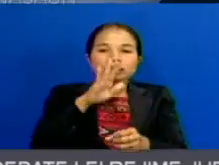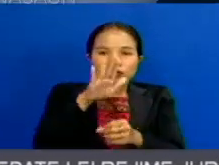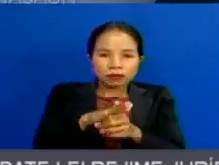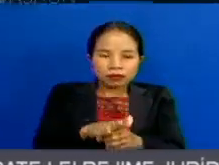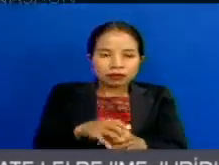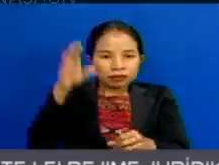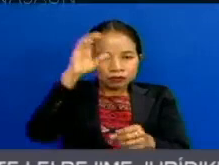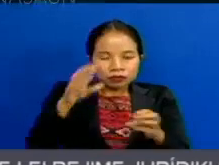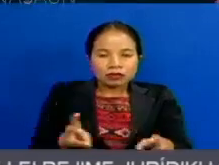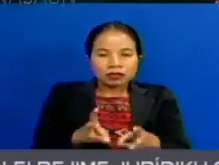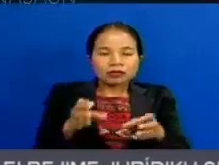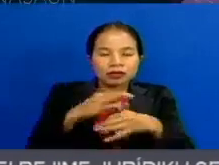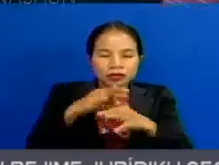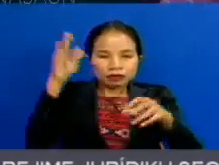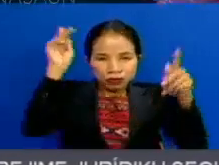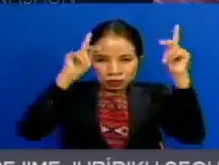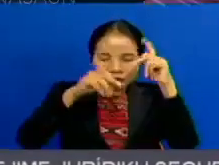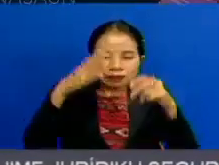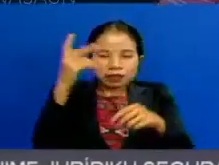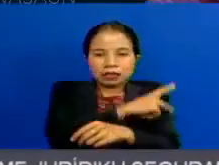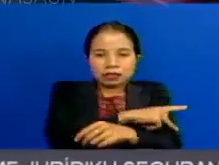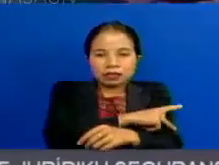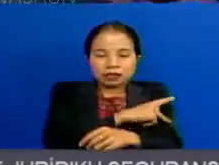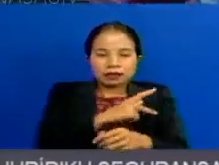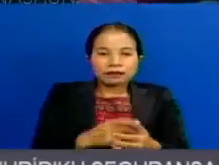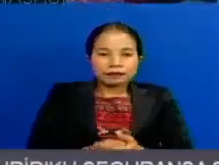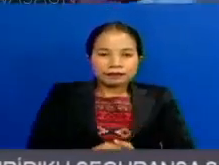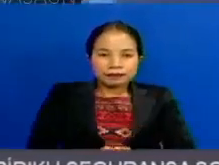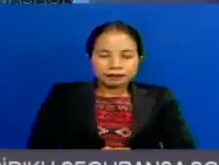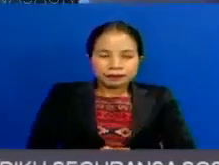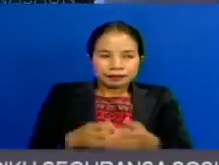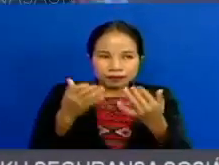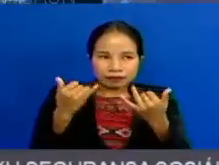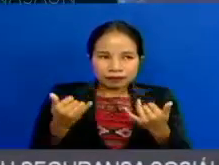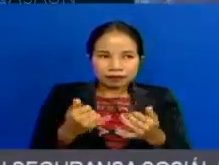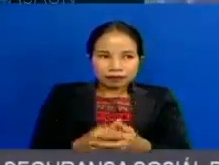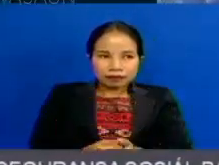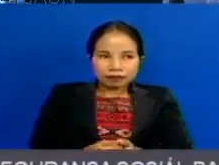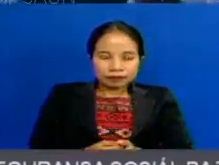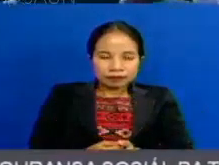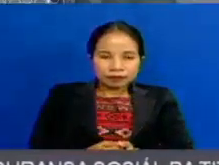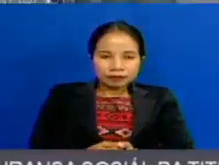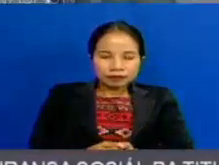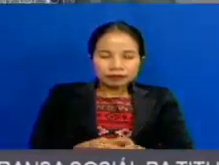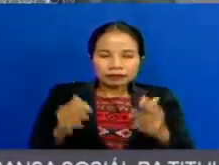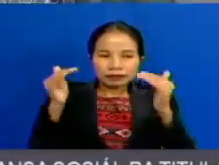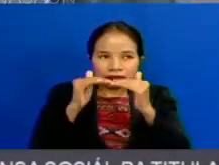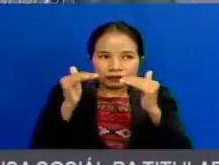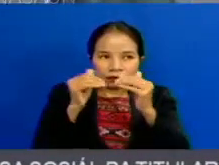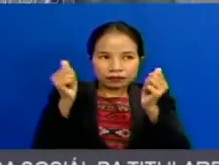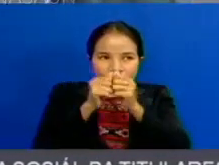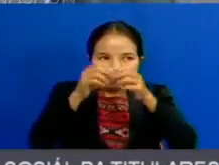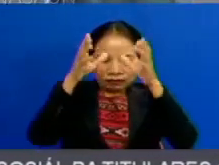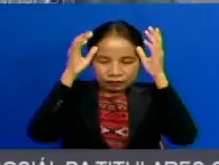buca dalan, onde soluciona o problema e a clínica refere. Ohin do si clínico arpite may halo encontro o nai